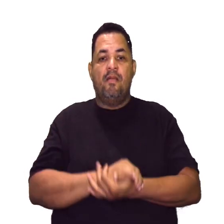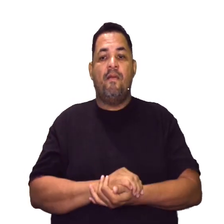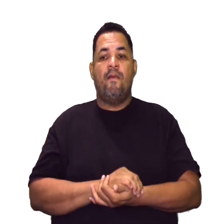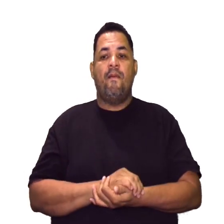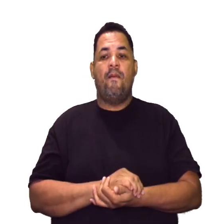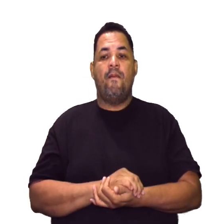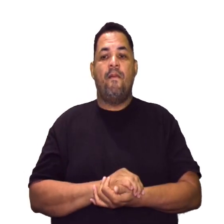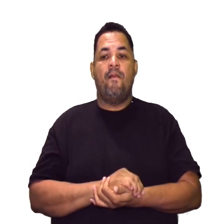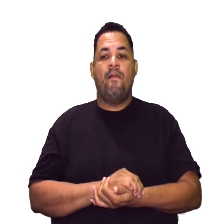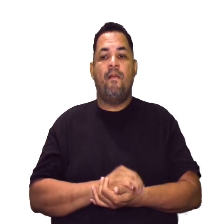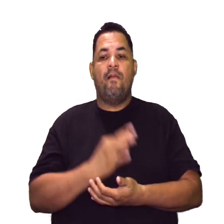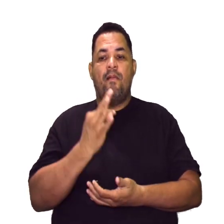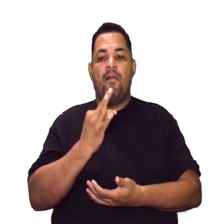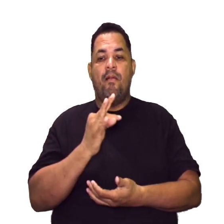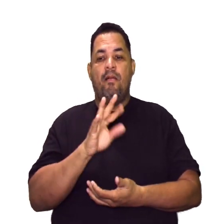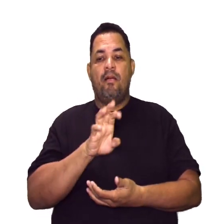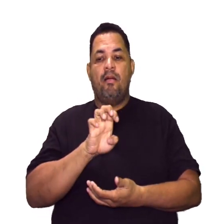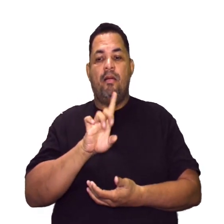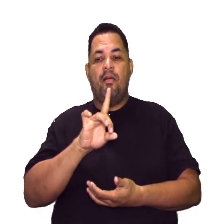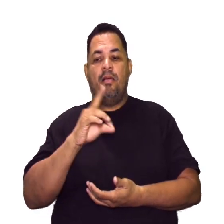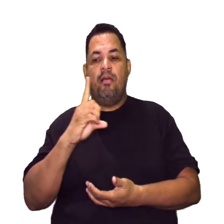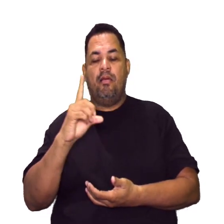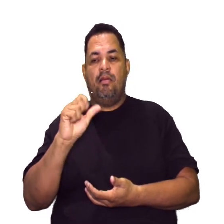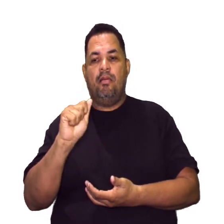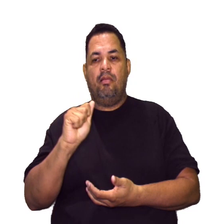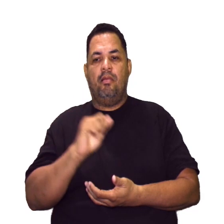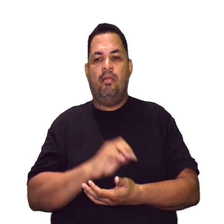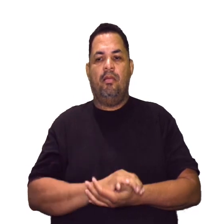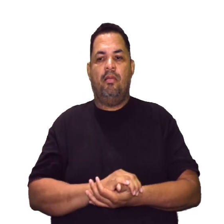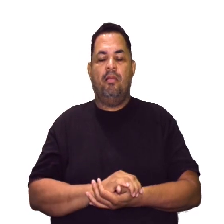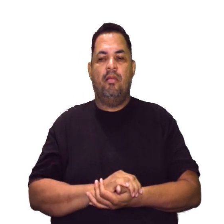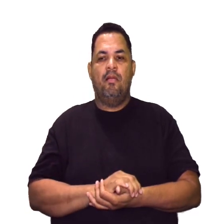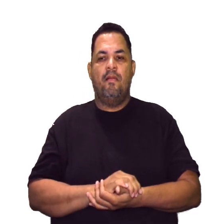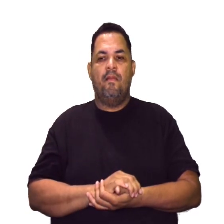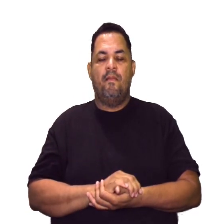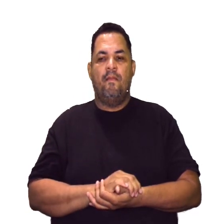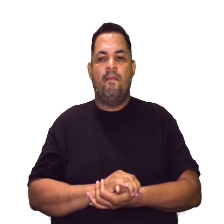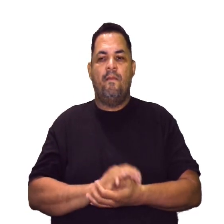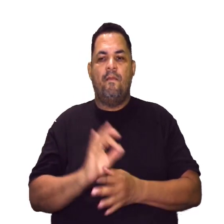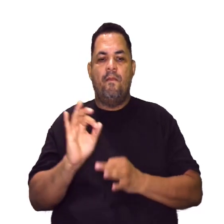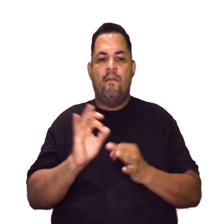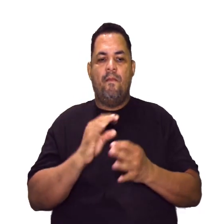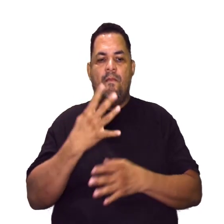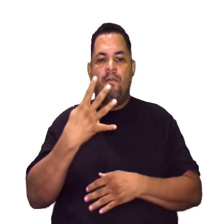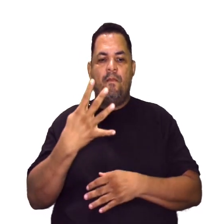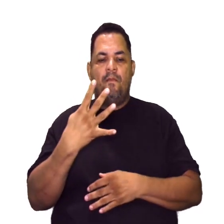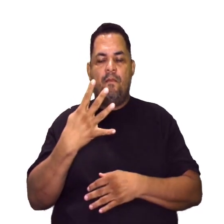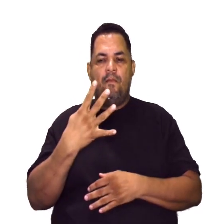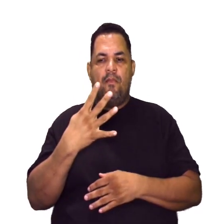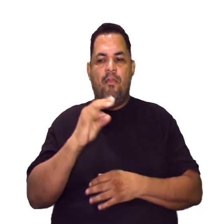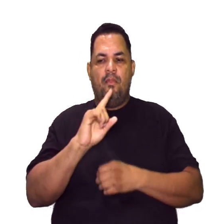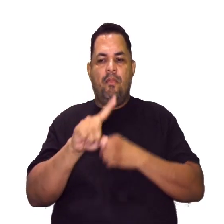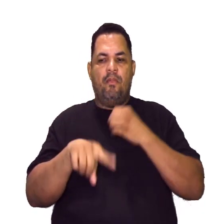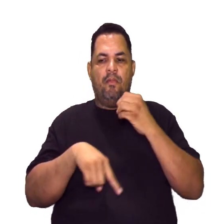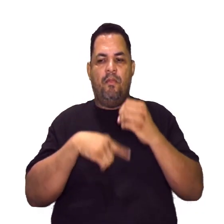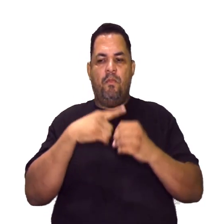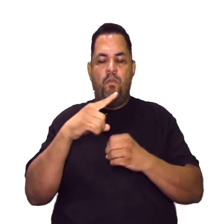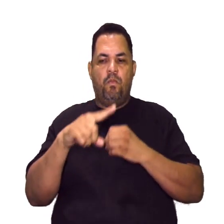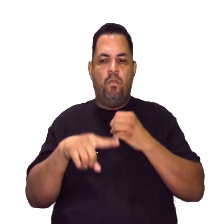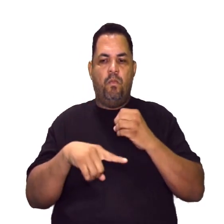120. Tetraédrica são o quê? Geralmente formando 4 átomos.